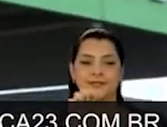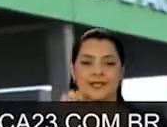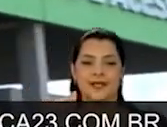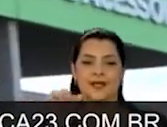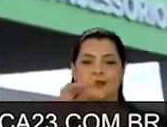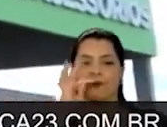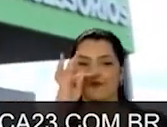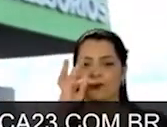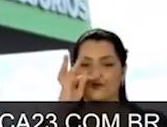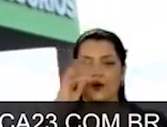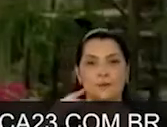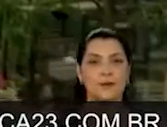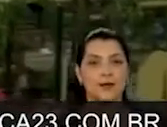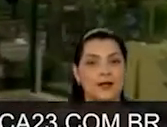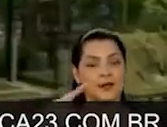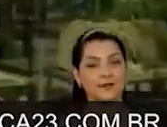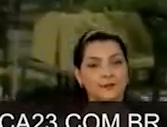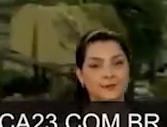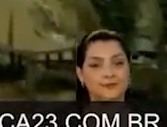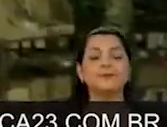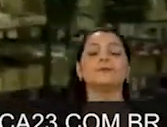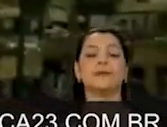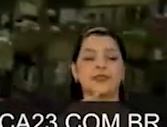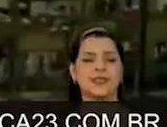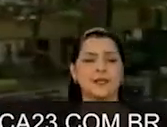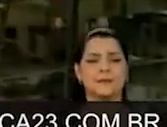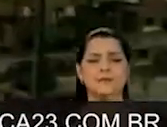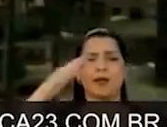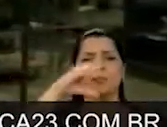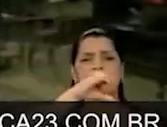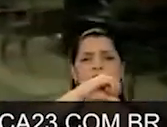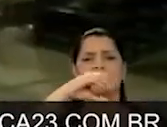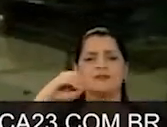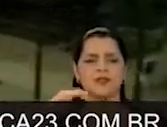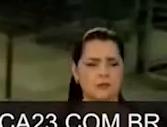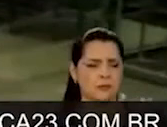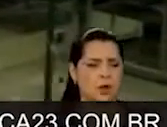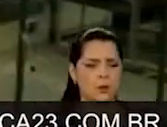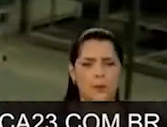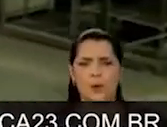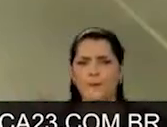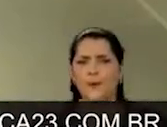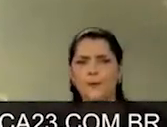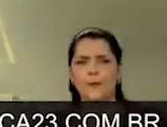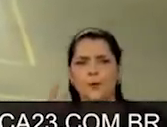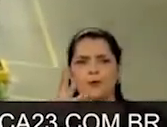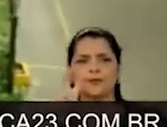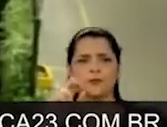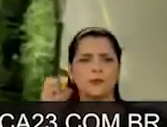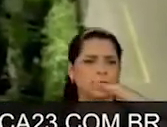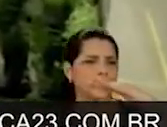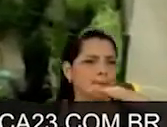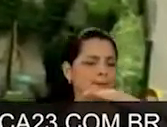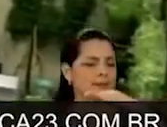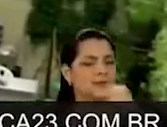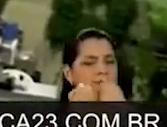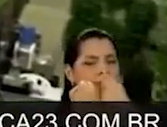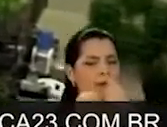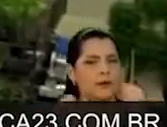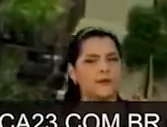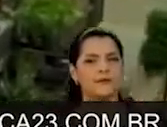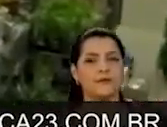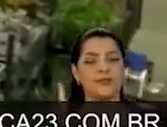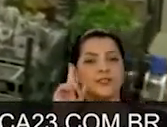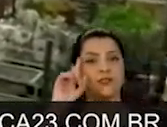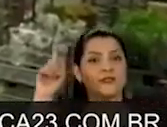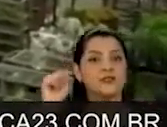tradicional mercado de flores em Holambra, que conta com mais de 900 boxes e 450 empresas, o crescimento nas vendas do